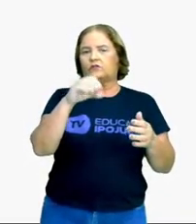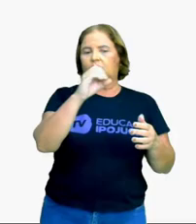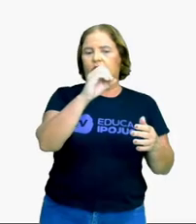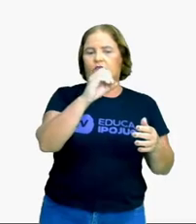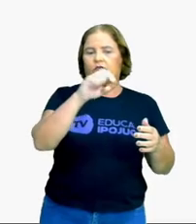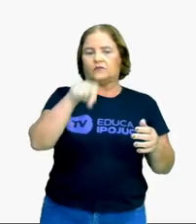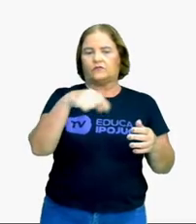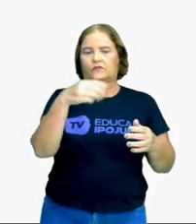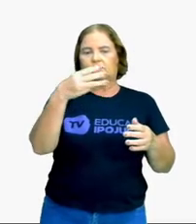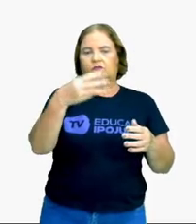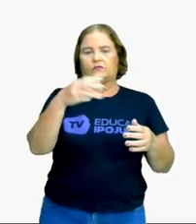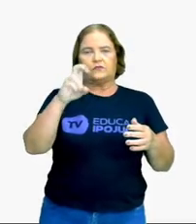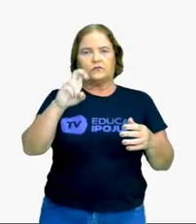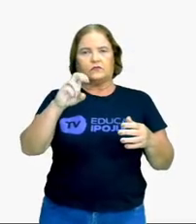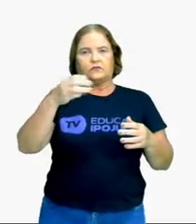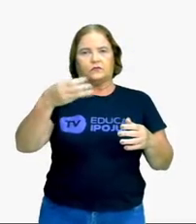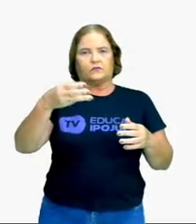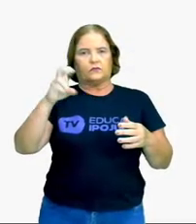35, 35.